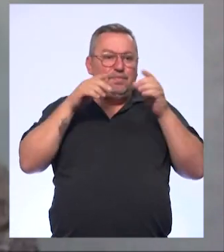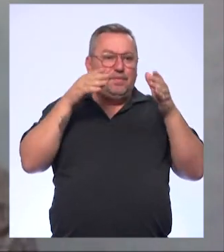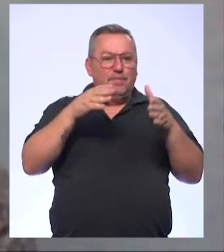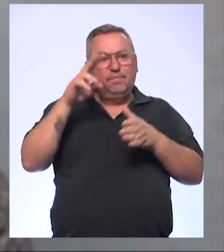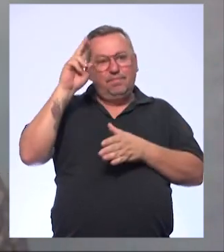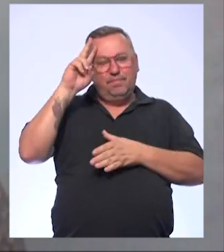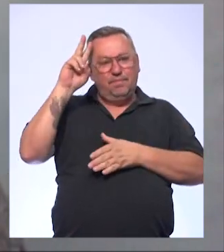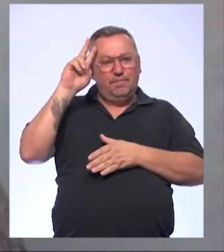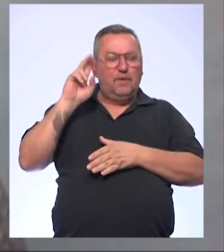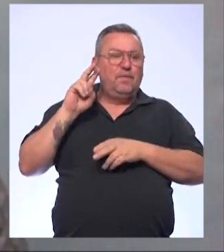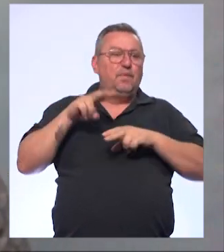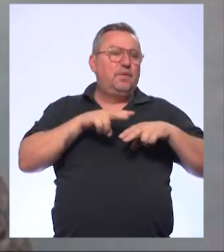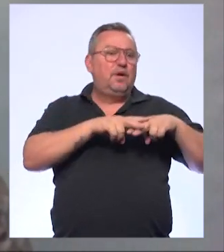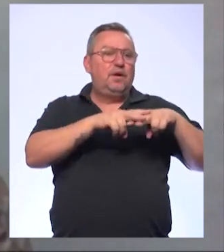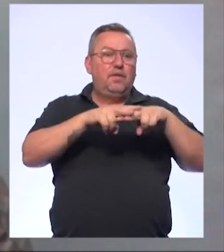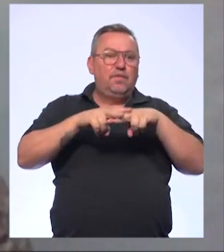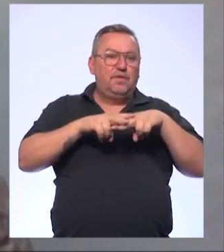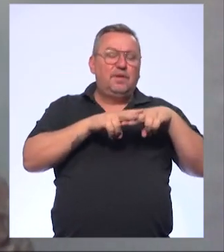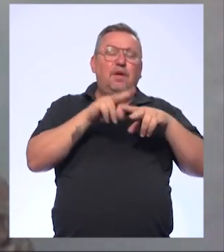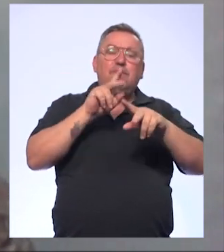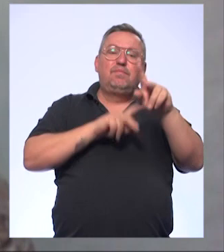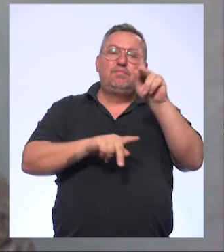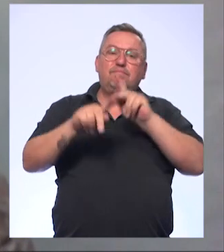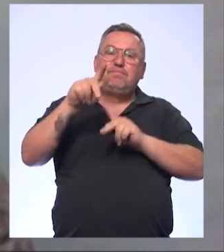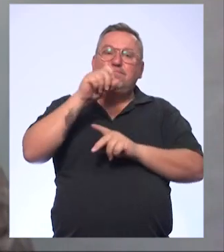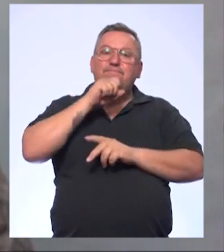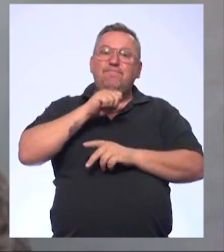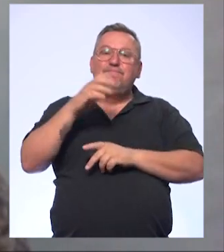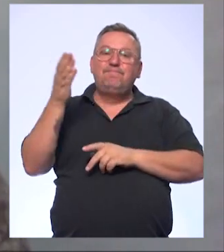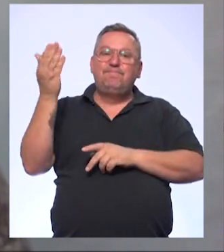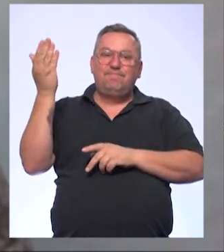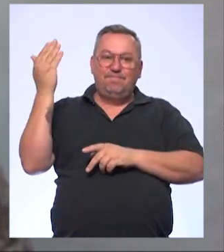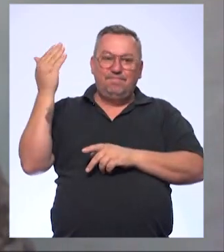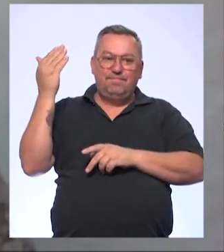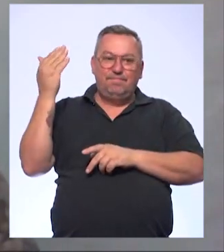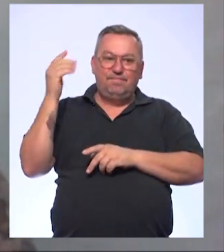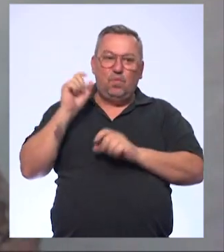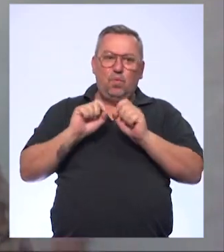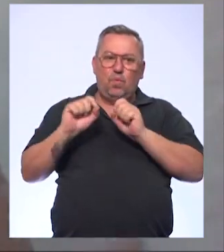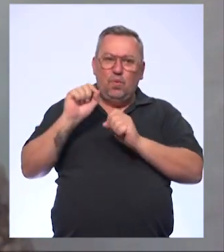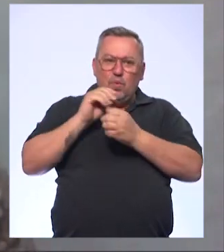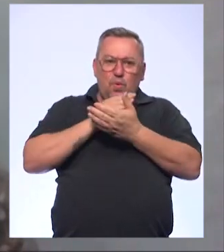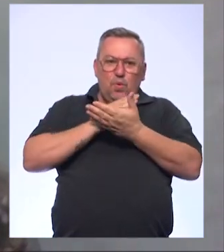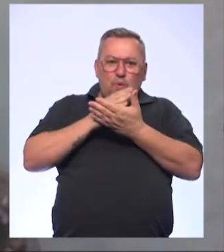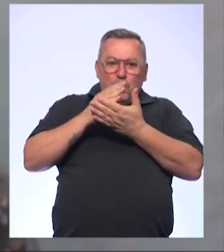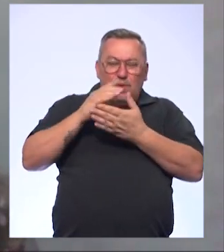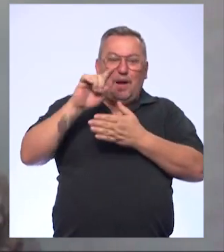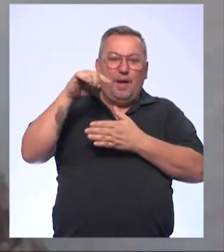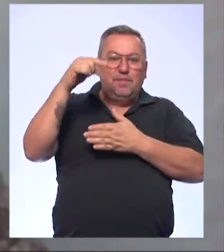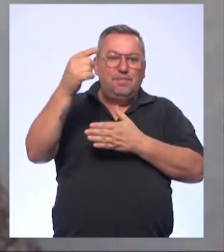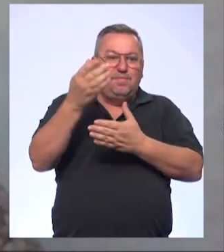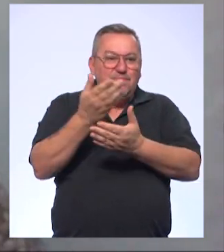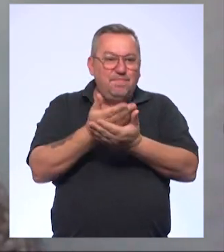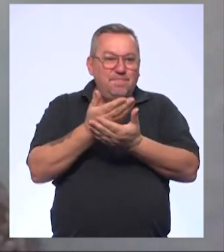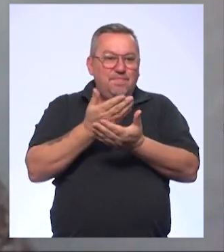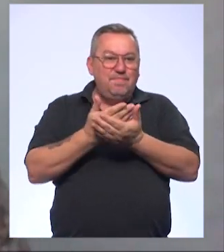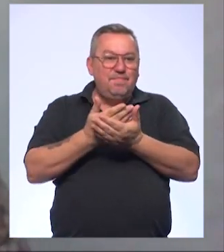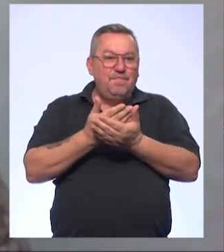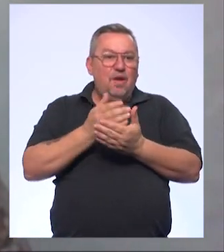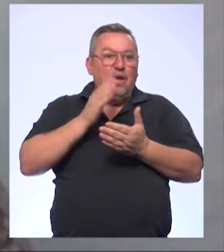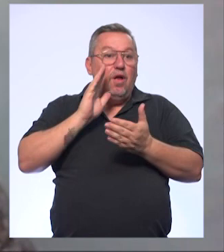vamos revisar os povos antigos. Afinal de contas, a partir da próxima aula, nós